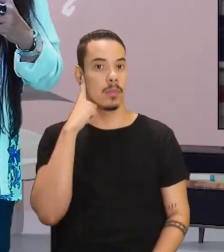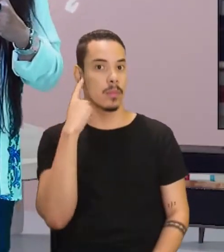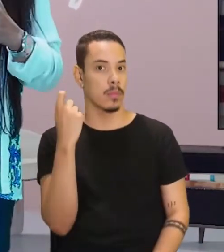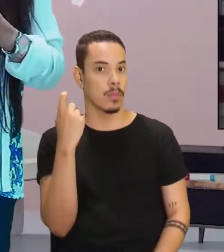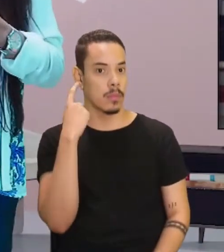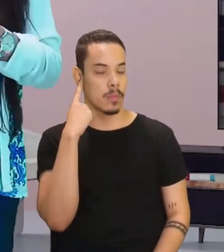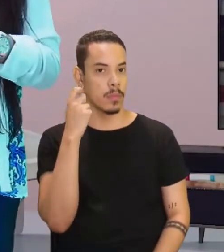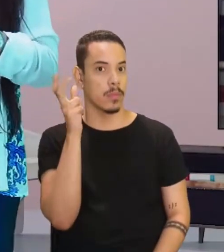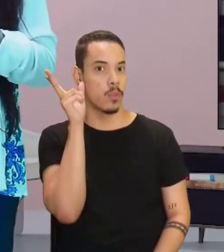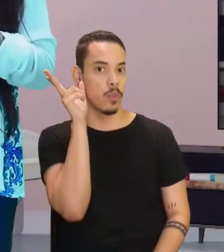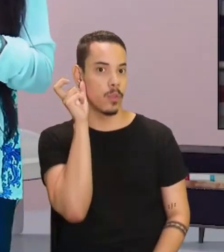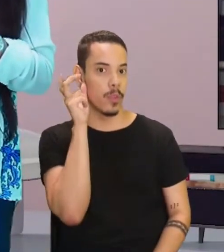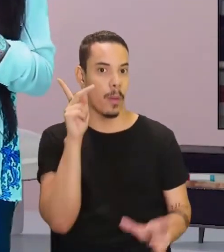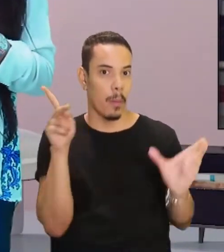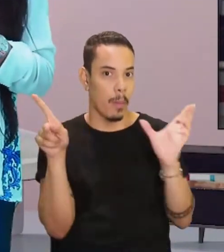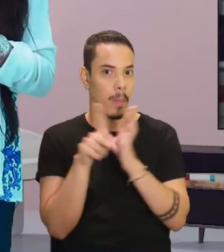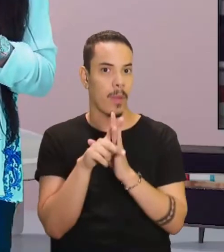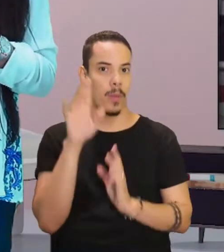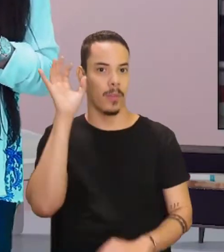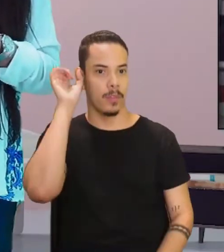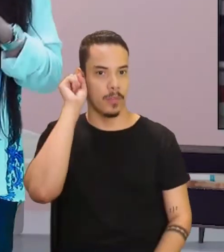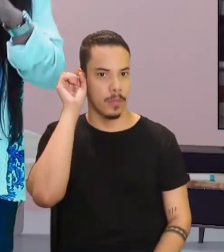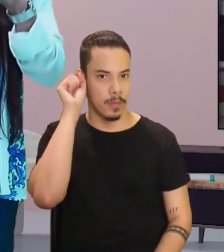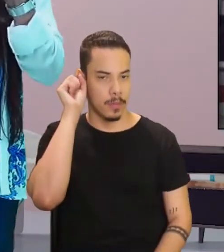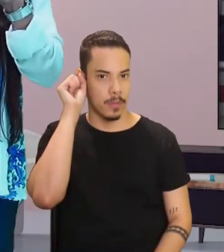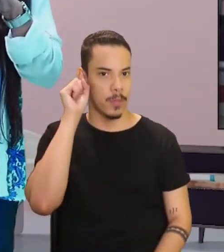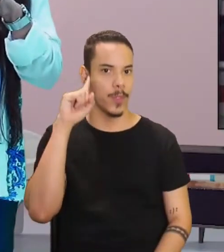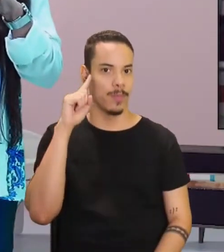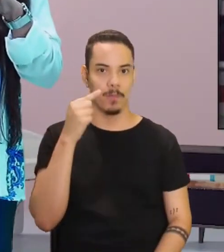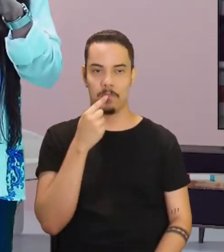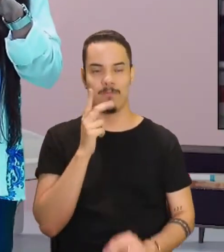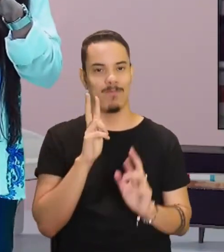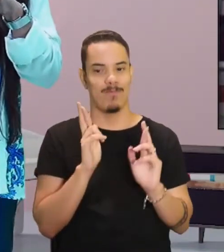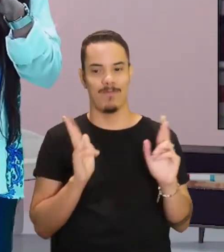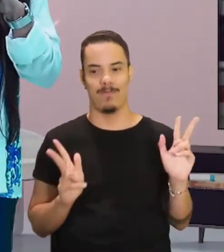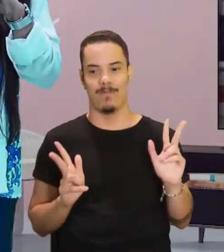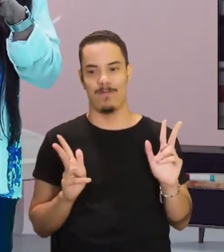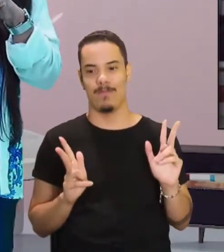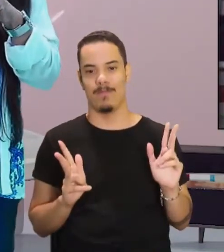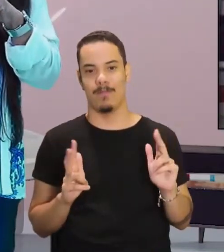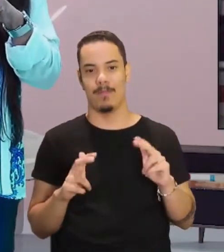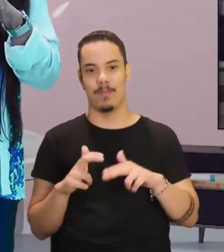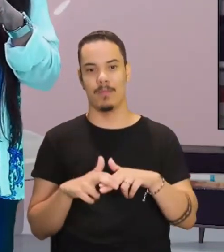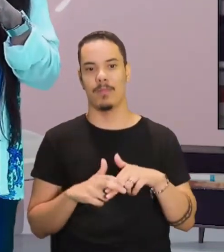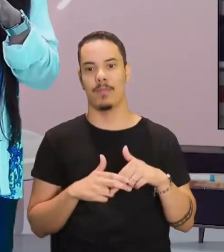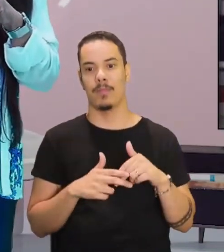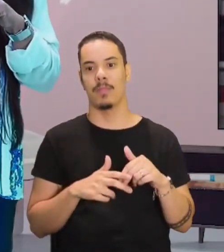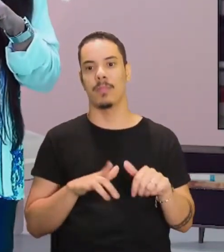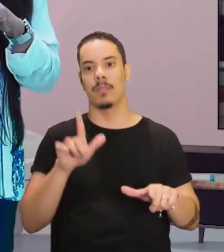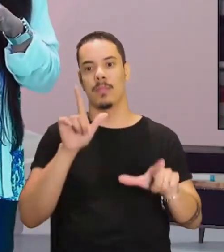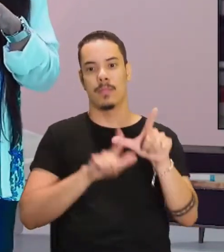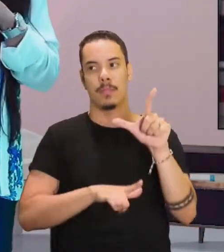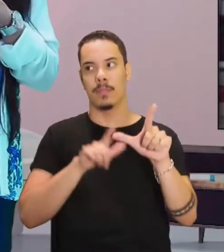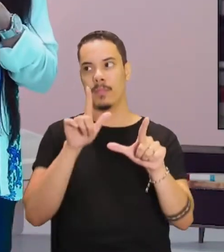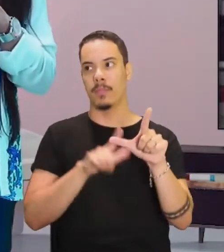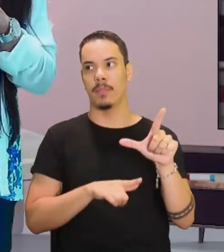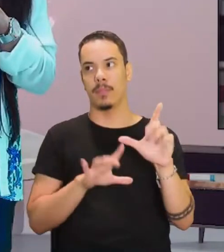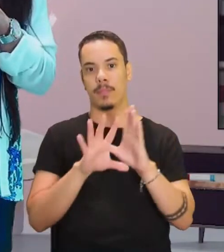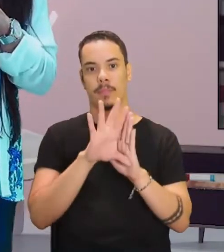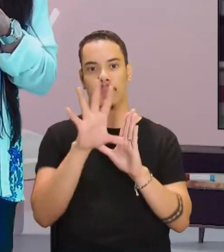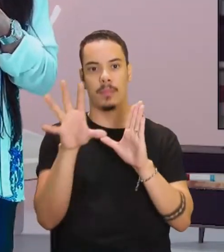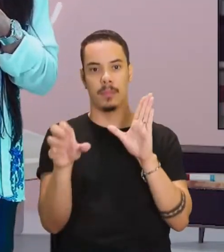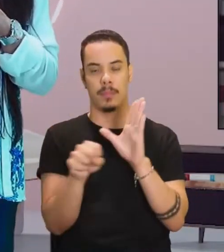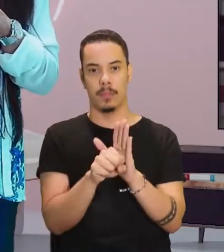e aí, conforme a professora está explicando para você, que letra É o sinal gráfico, é o gráfico, representação tá?